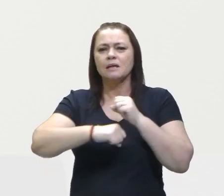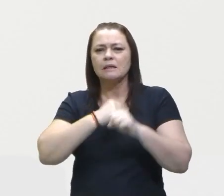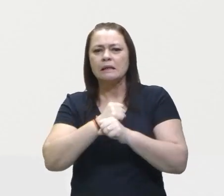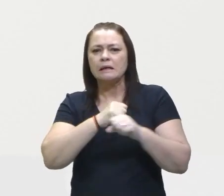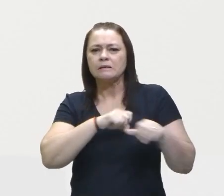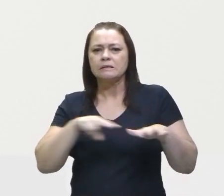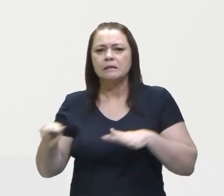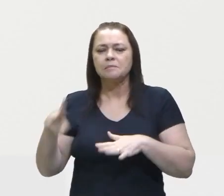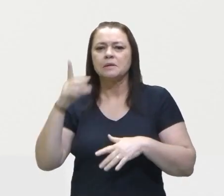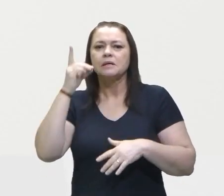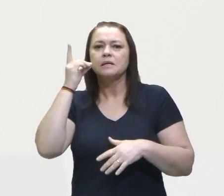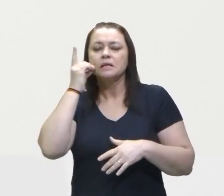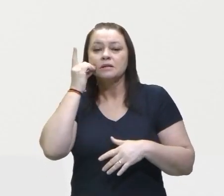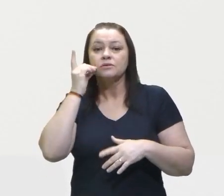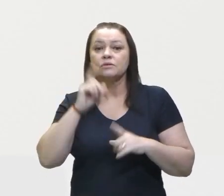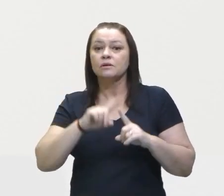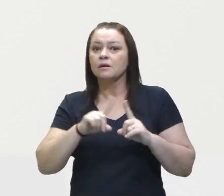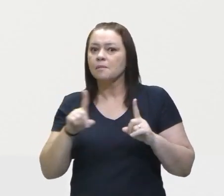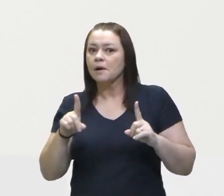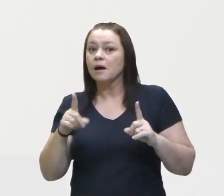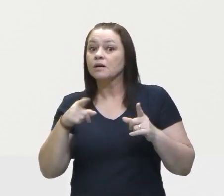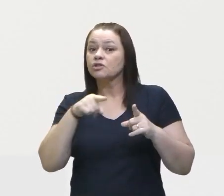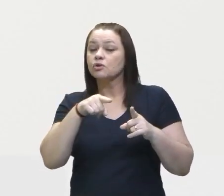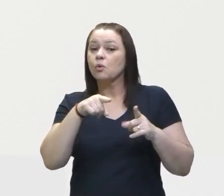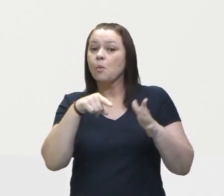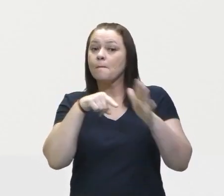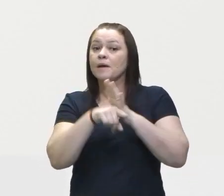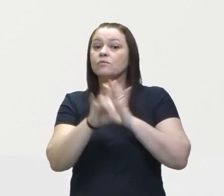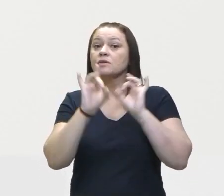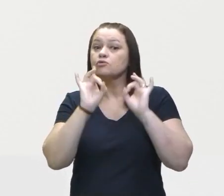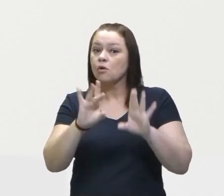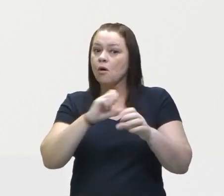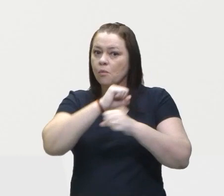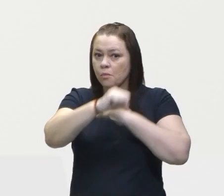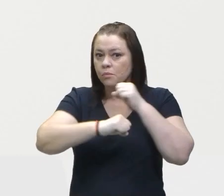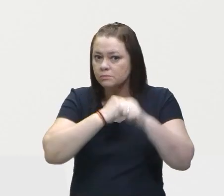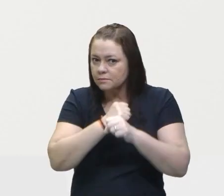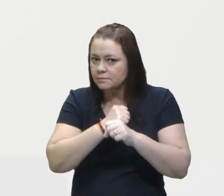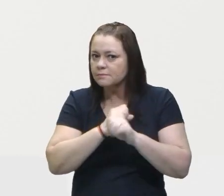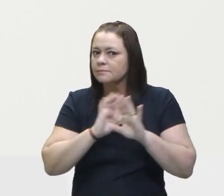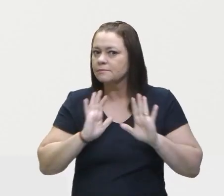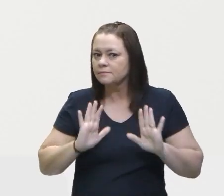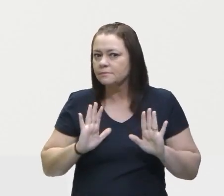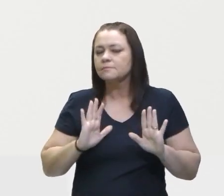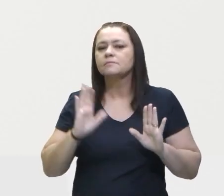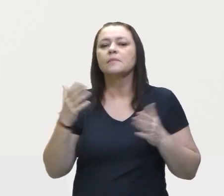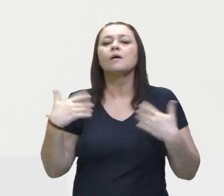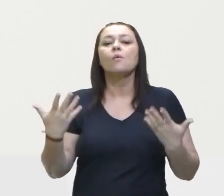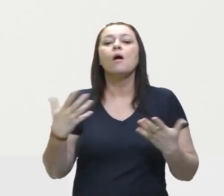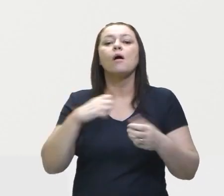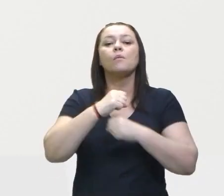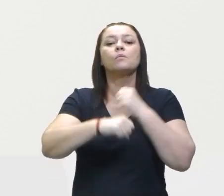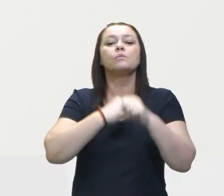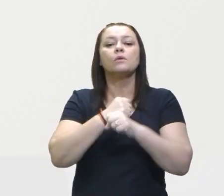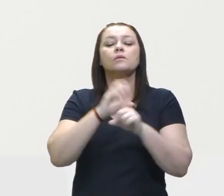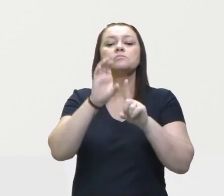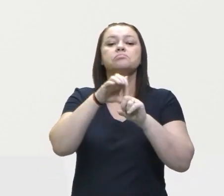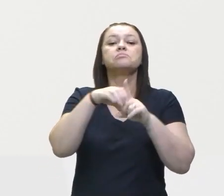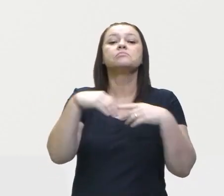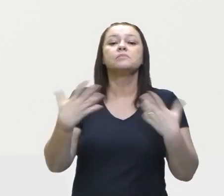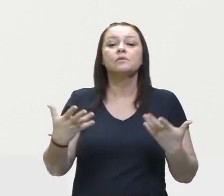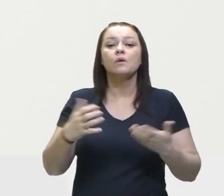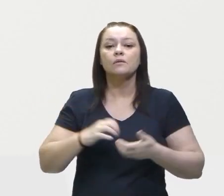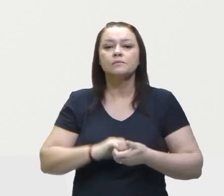é dia, mas aqui nós estamos pedindo o ano. Qual é o ano? Qual é o ano desse calendário?